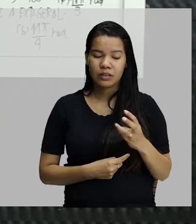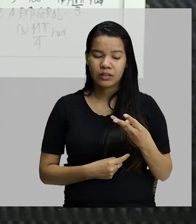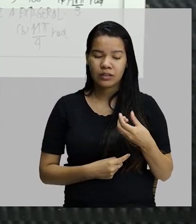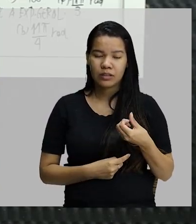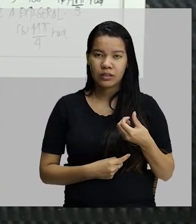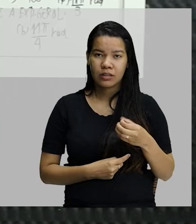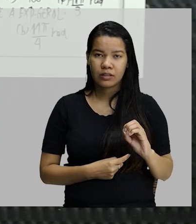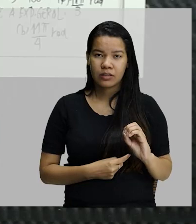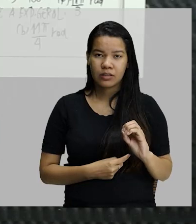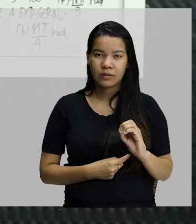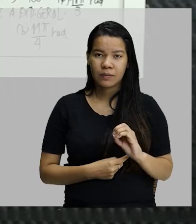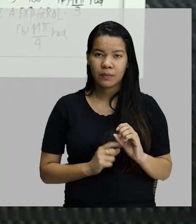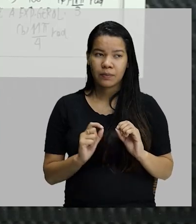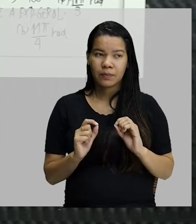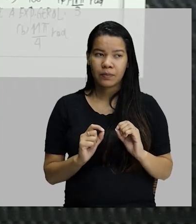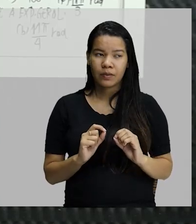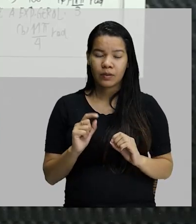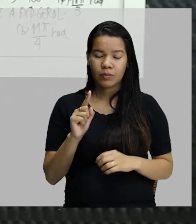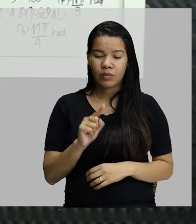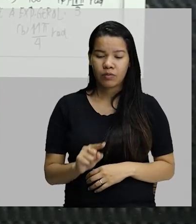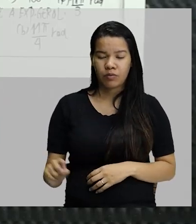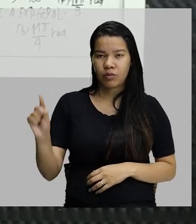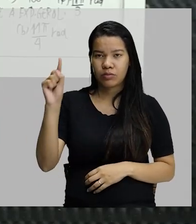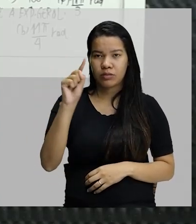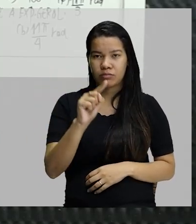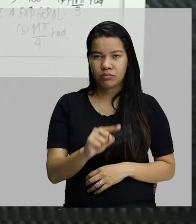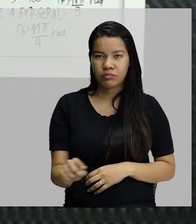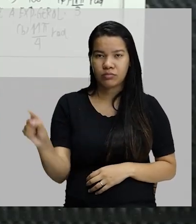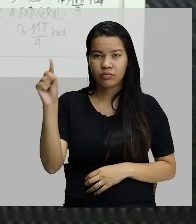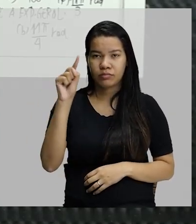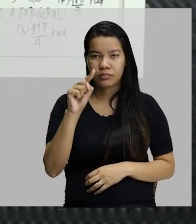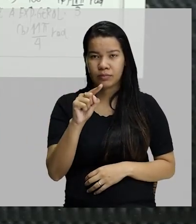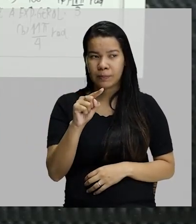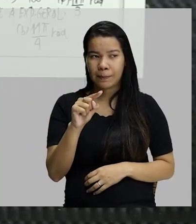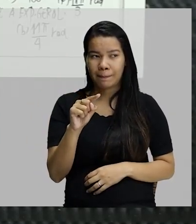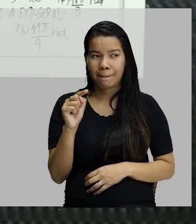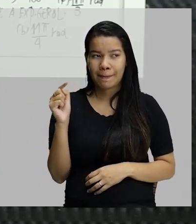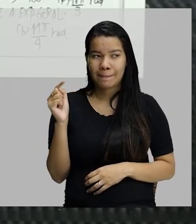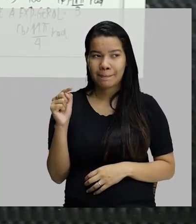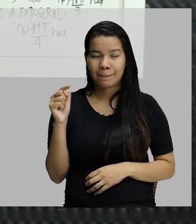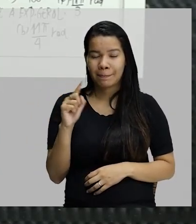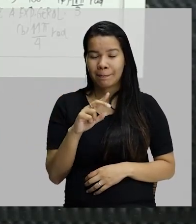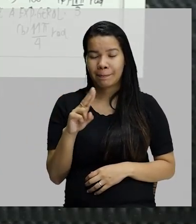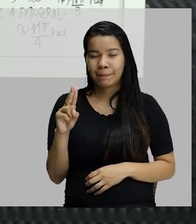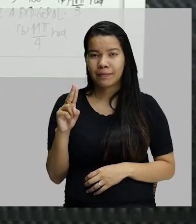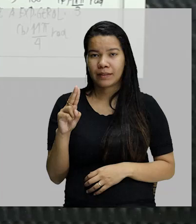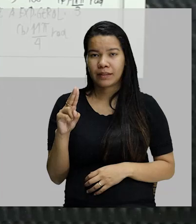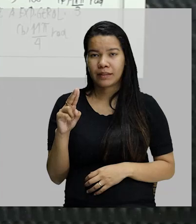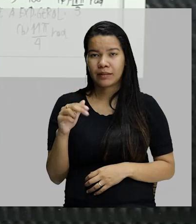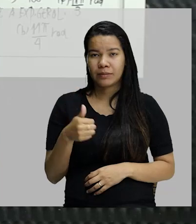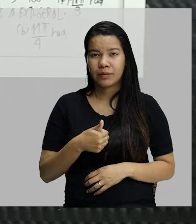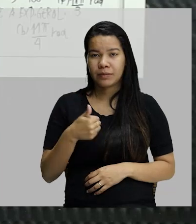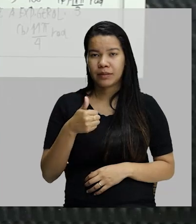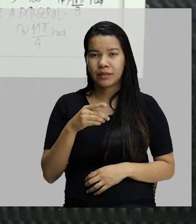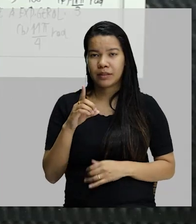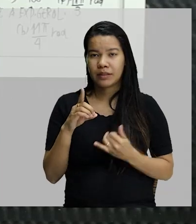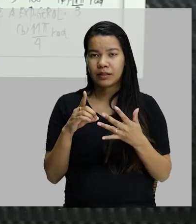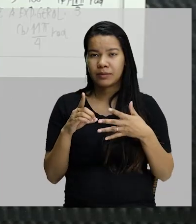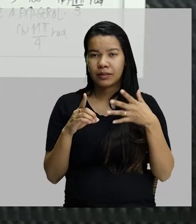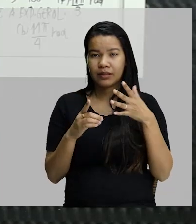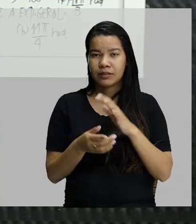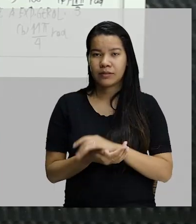360. Ó. Quer dizer, uma volta que ele deu. Certo? E esse carinha aqui é chamado de primeira